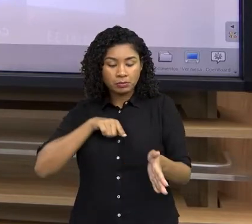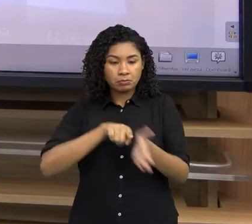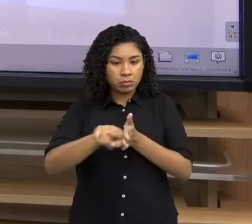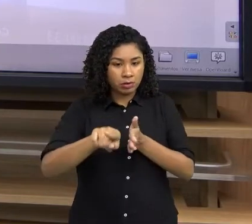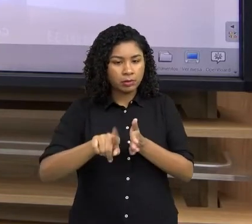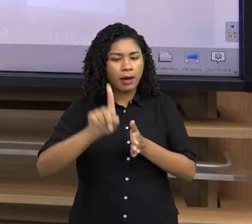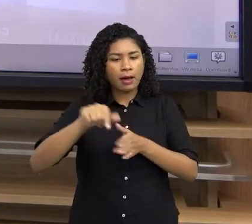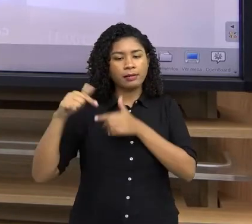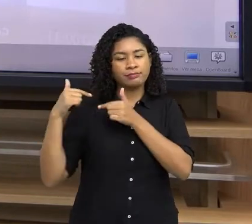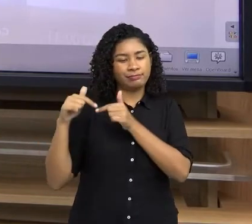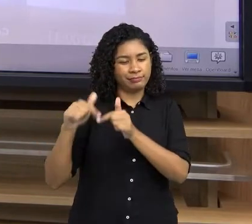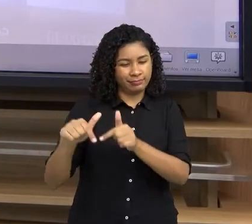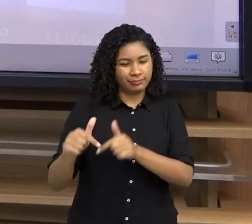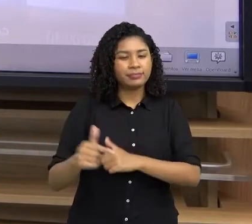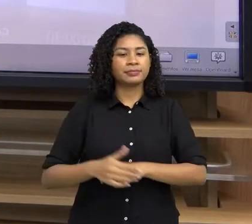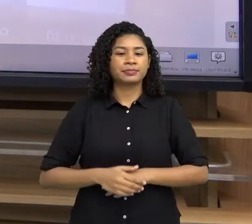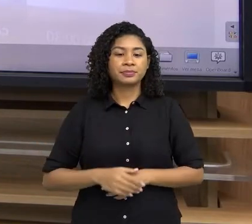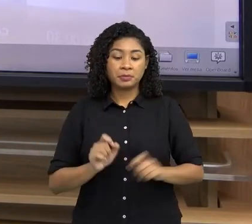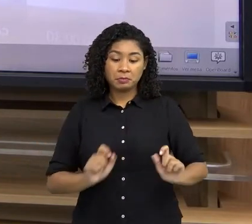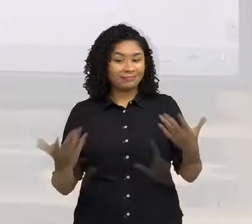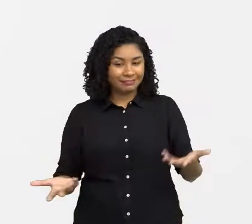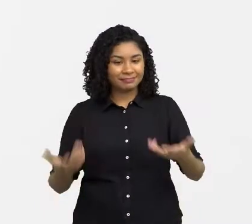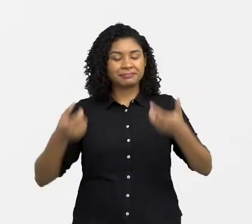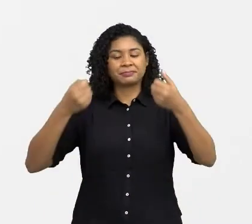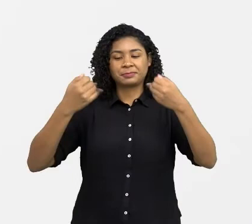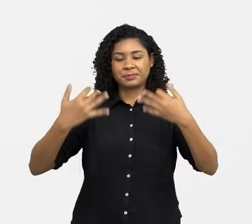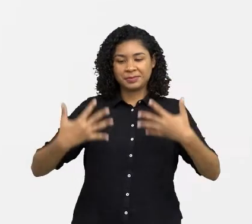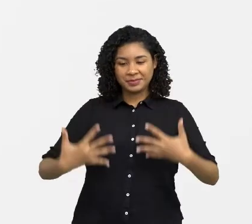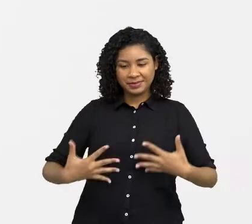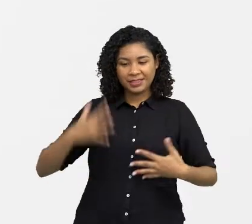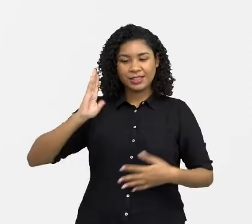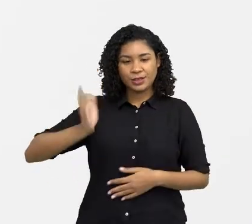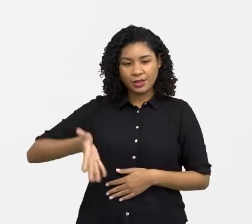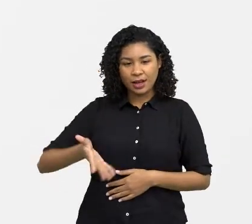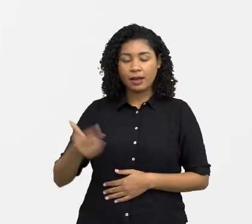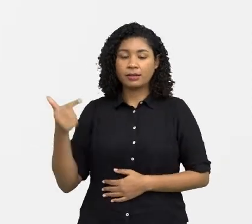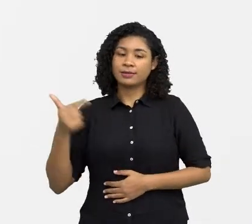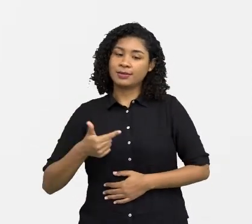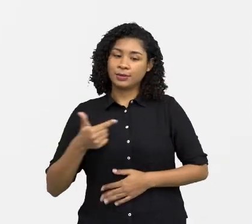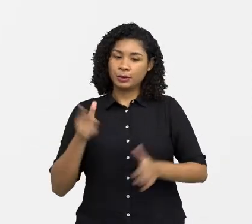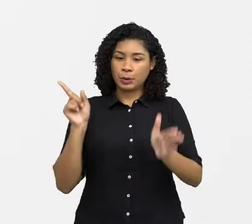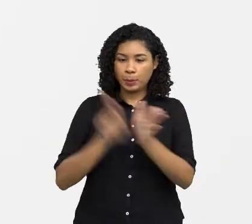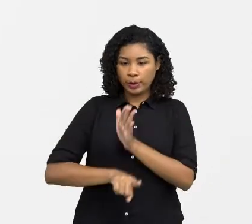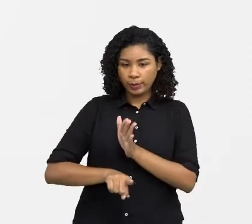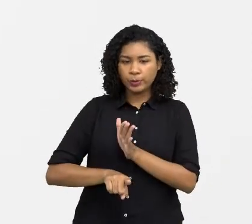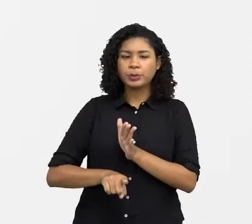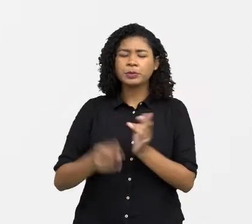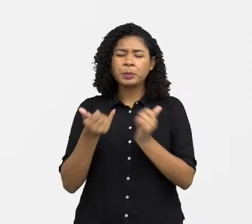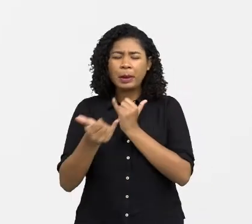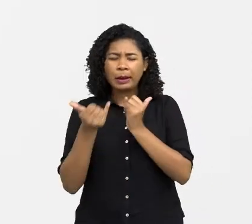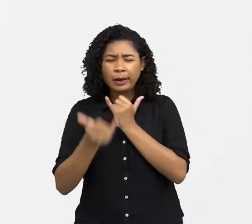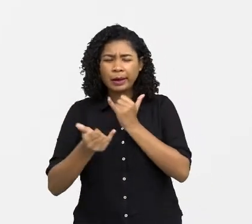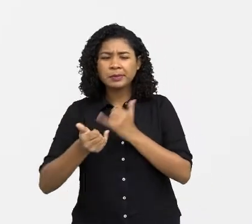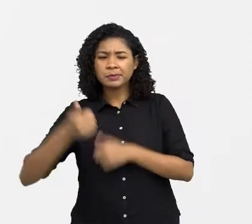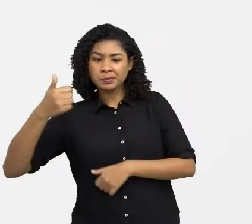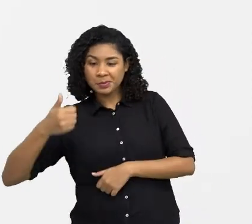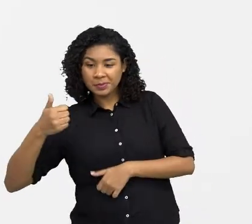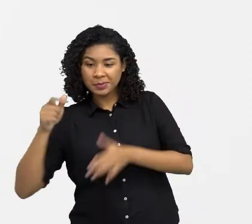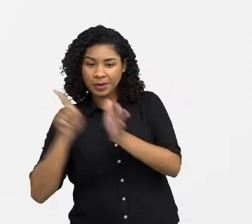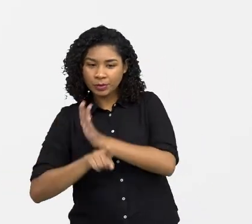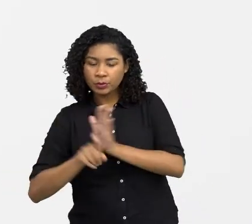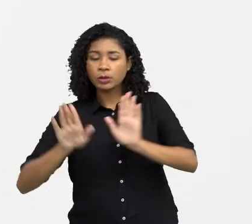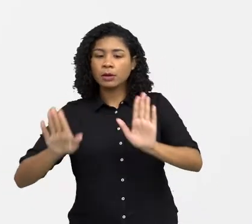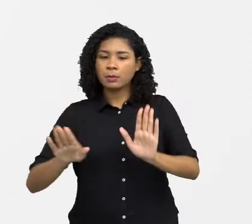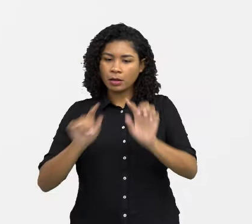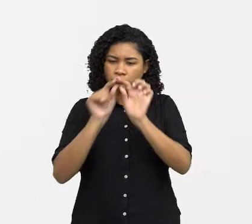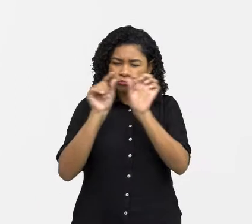pouco mais tradicional. Vamos dar uma olhada na segunda questão. Essa segunda questão, ela é muito parecida com a primeira, só que o comando é